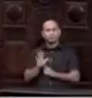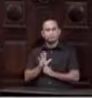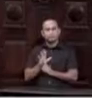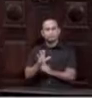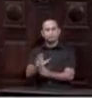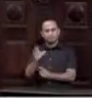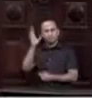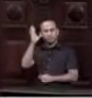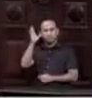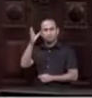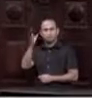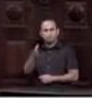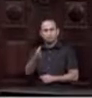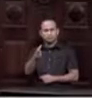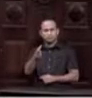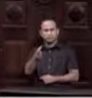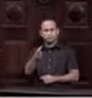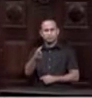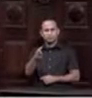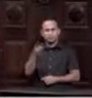da bancada do PMDB,